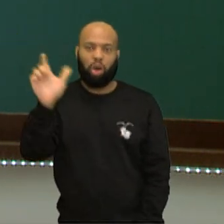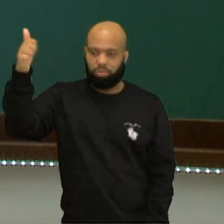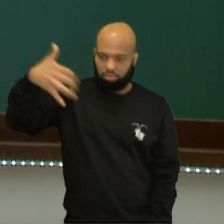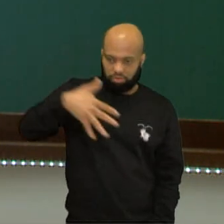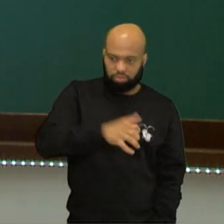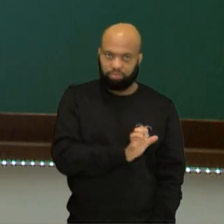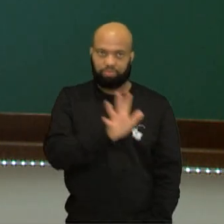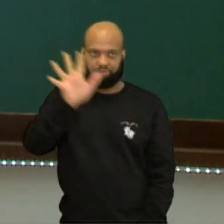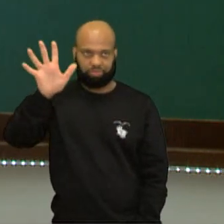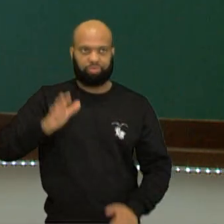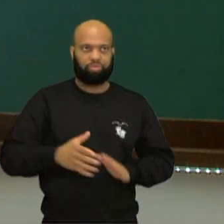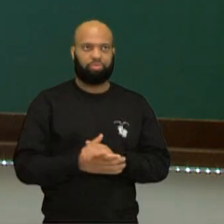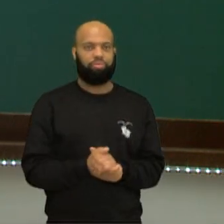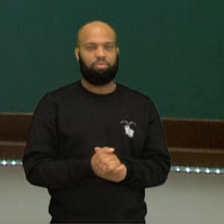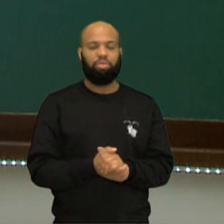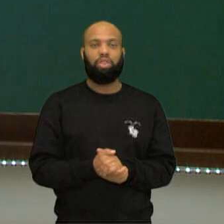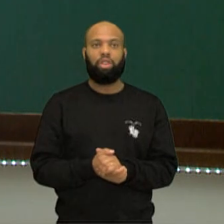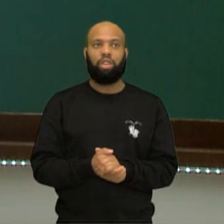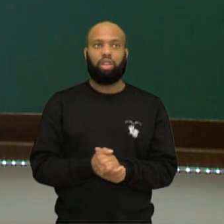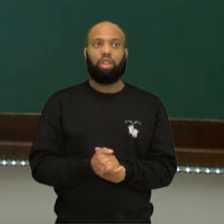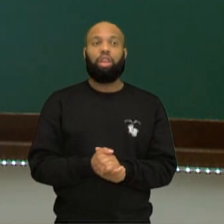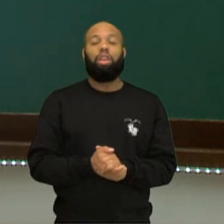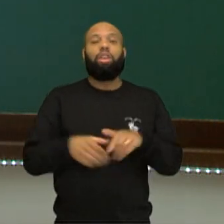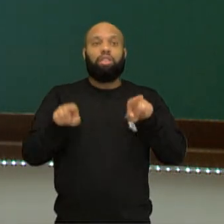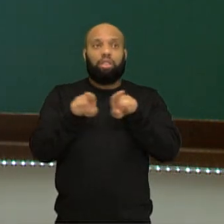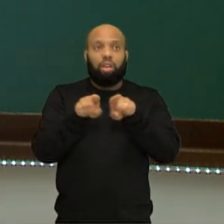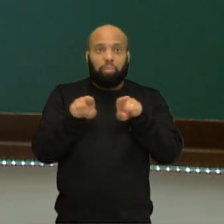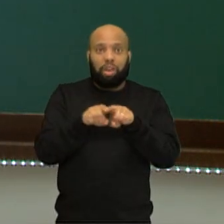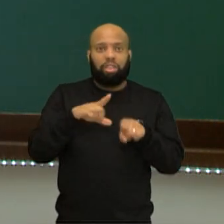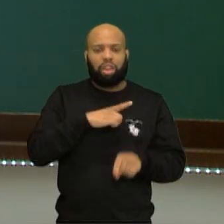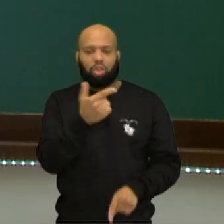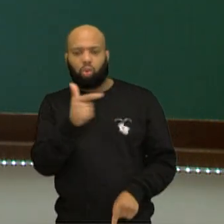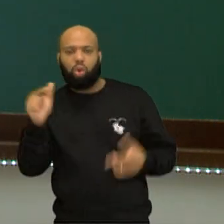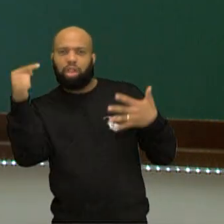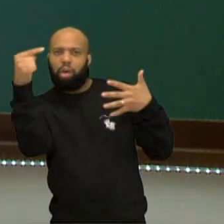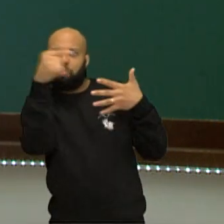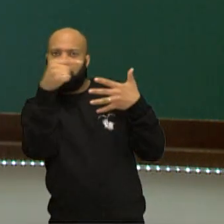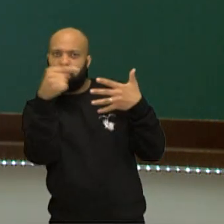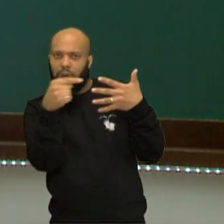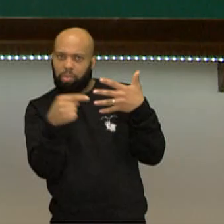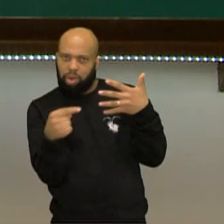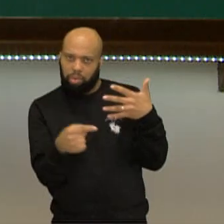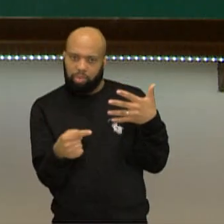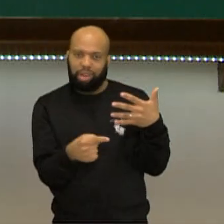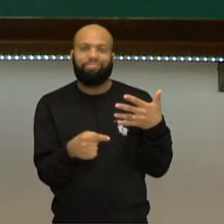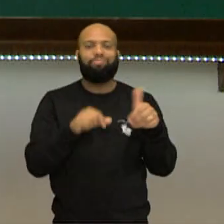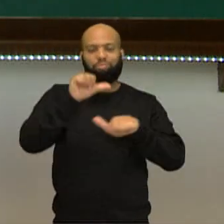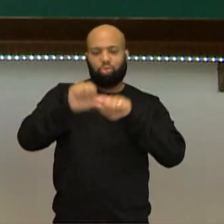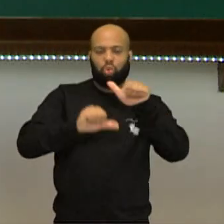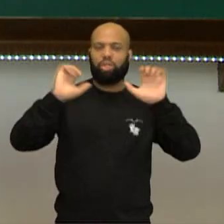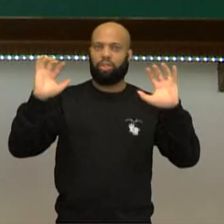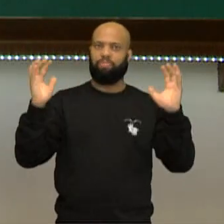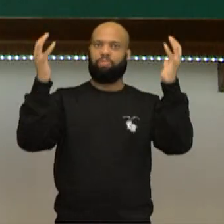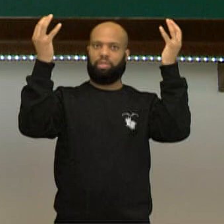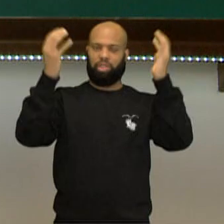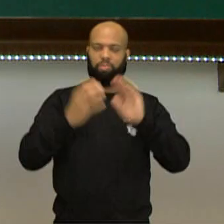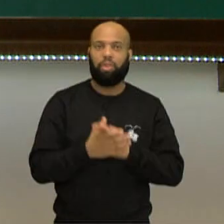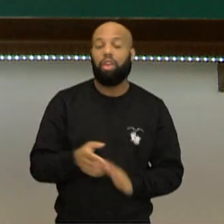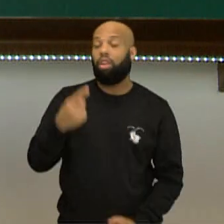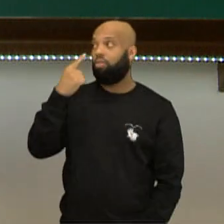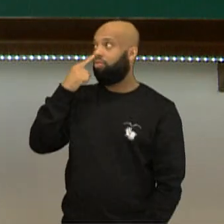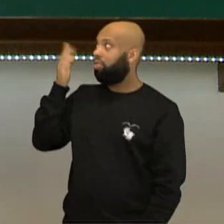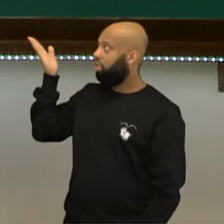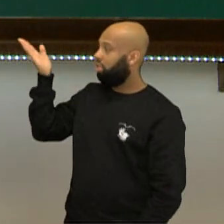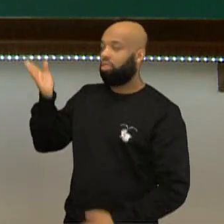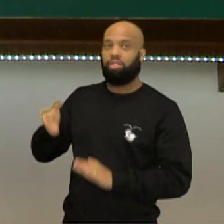refletida. Além do albedo, nós temos algumas outras condições que são capazes de alterar o clima. Conforme pode ser visto